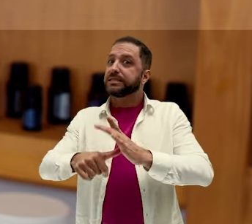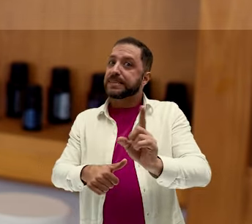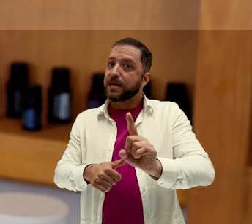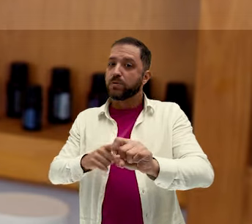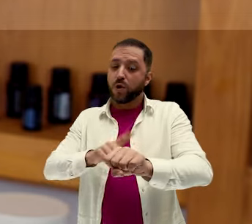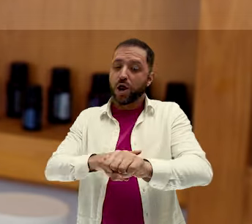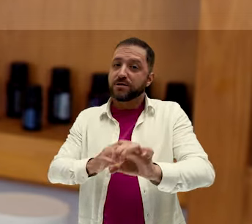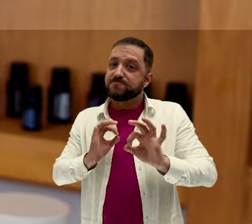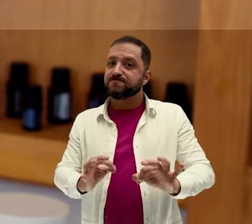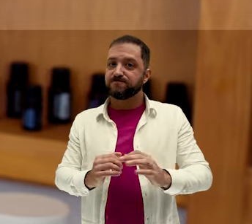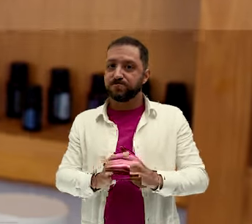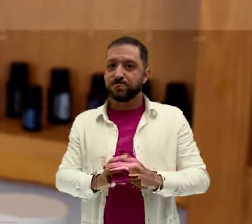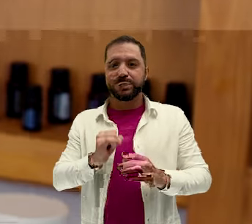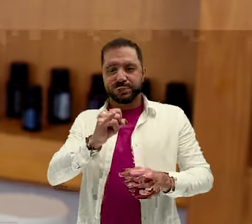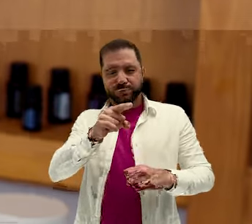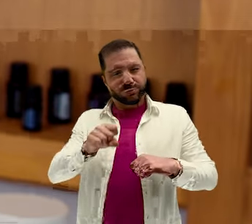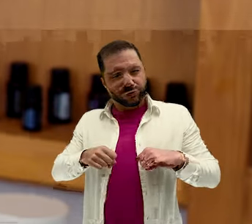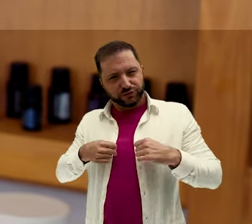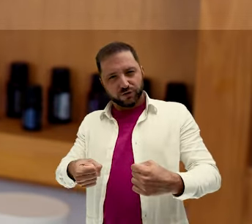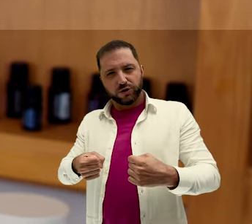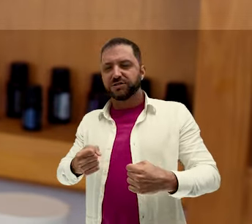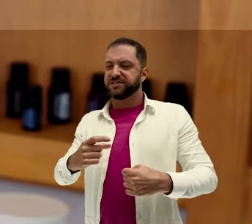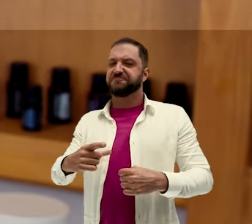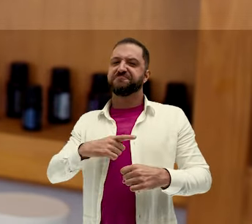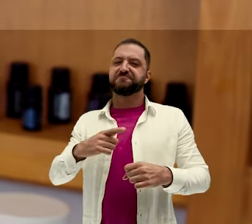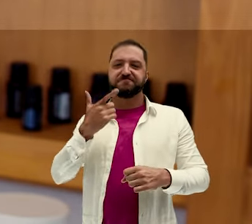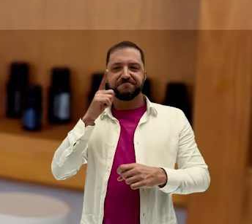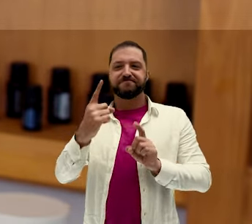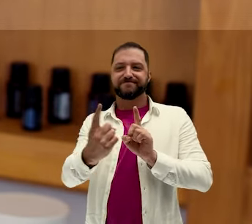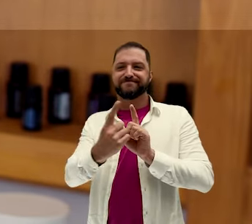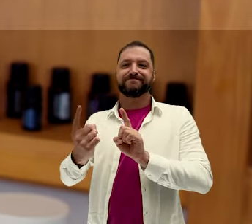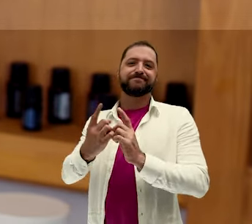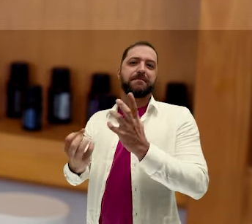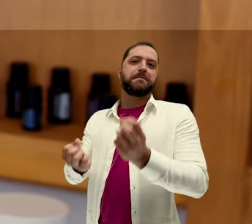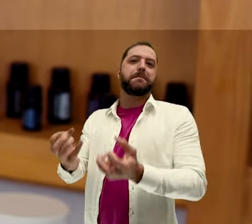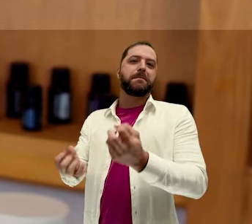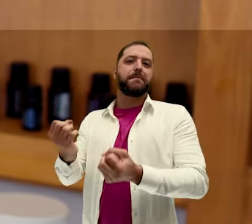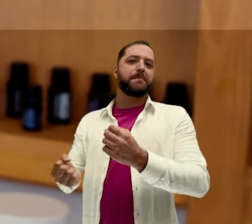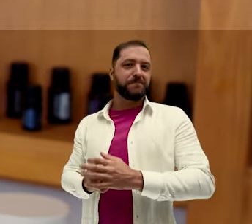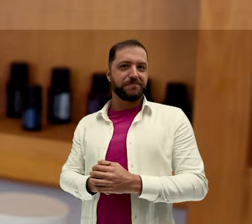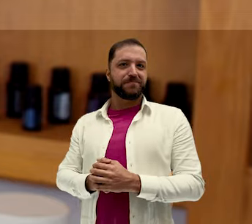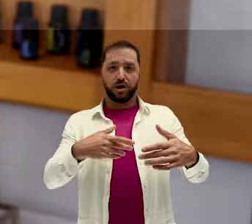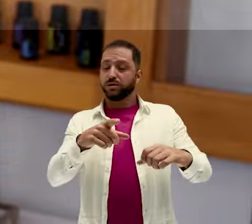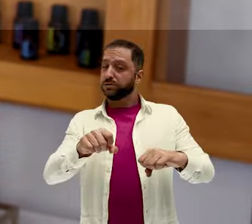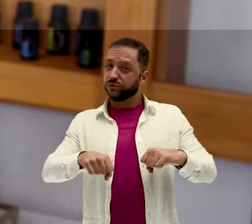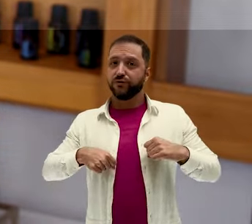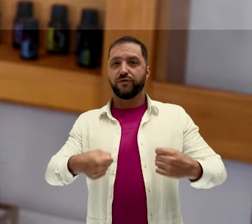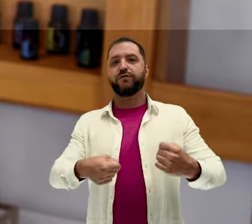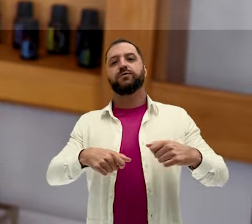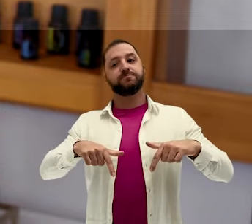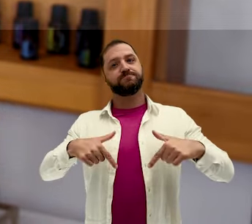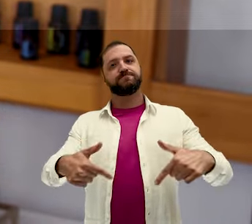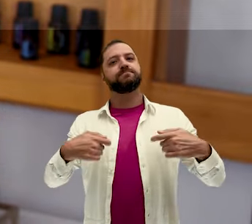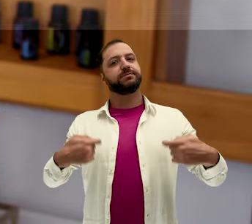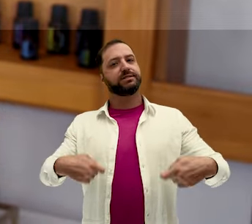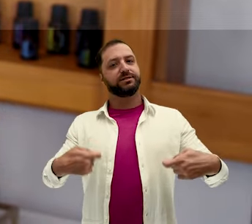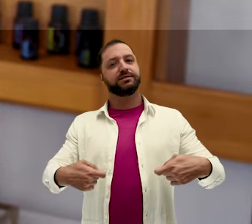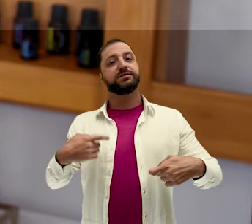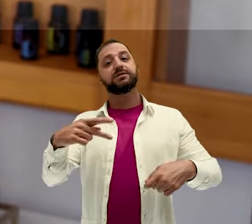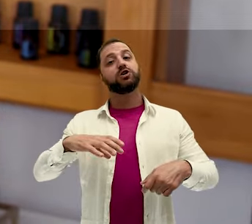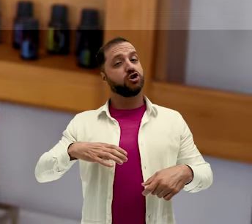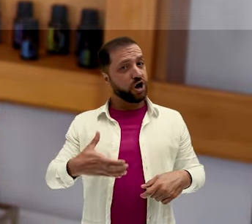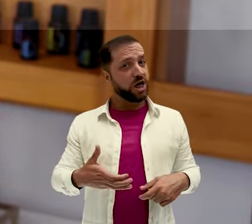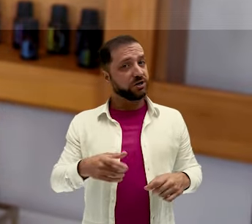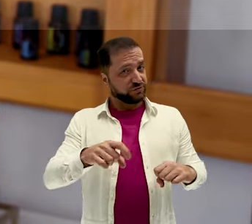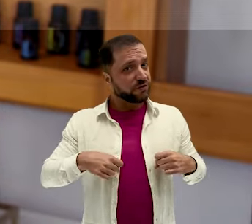vão perder o seu cliente. Se você se dedicar, você tem cliente, sim. Cabe a você escolher